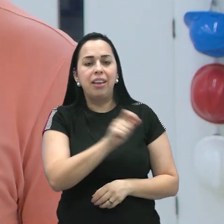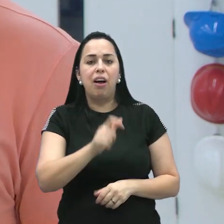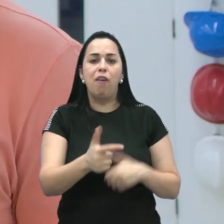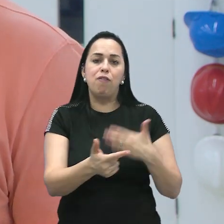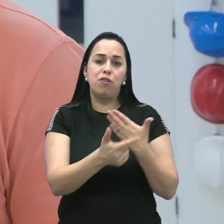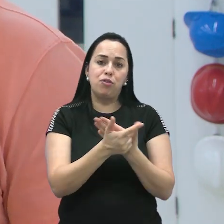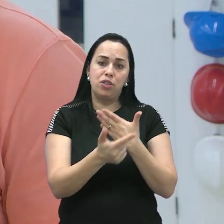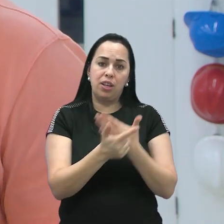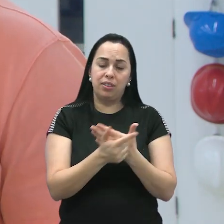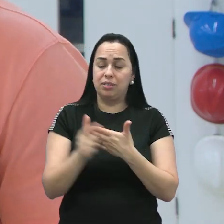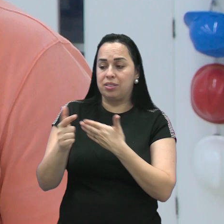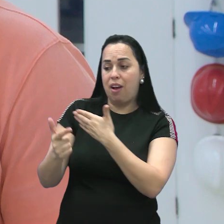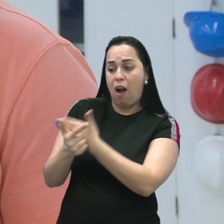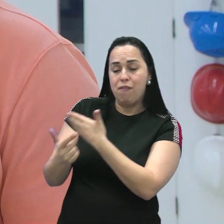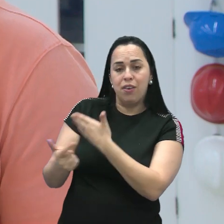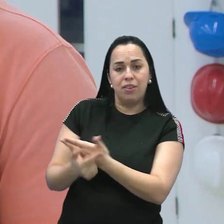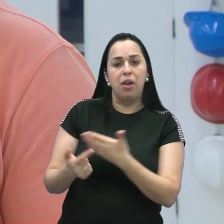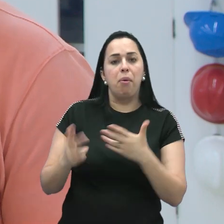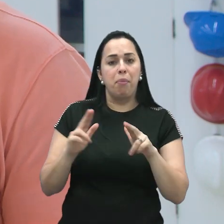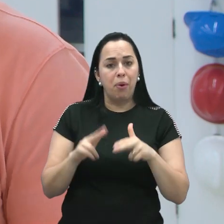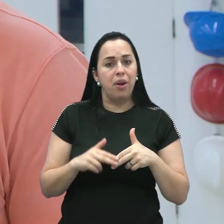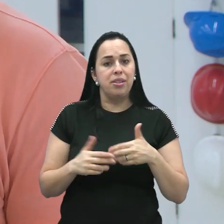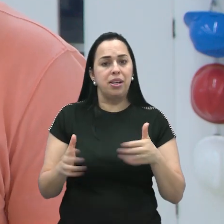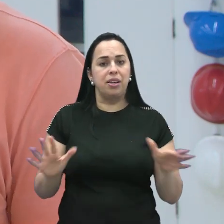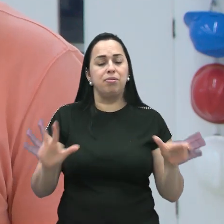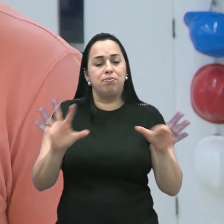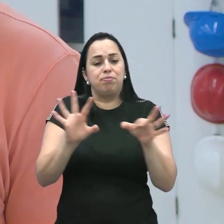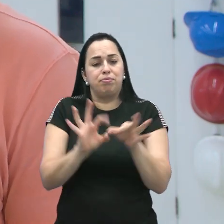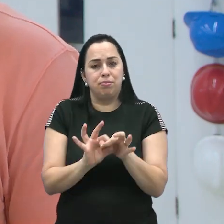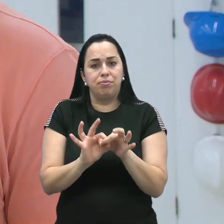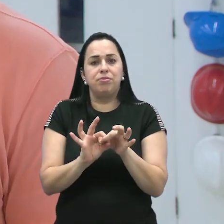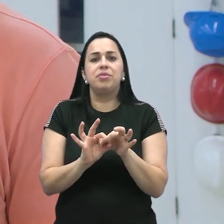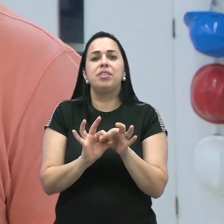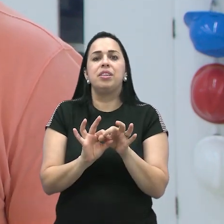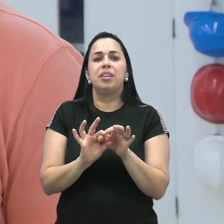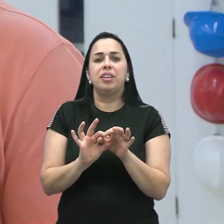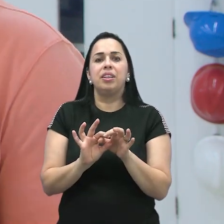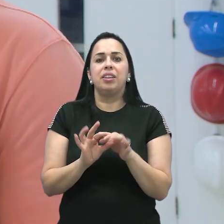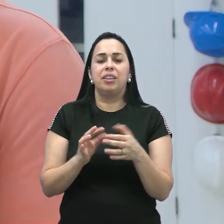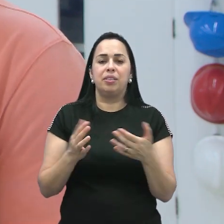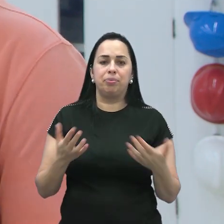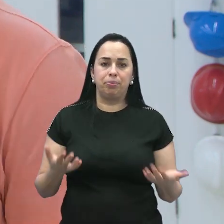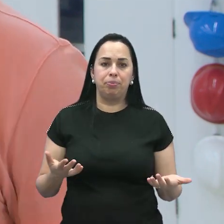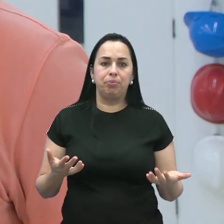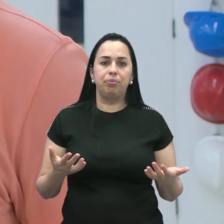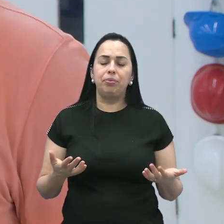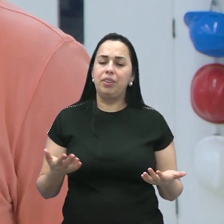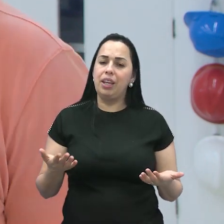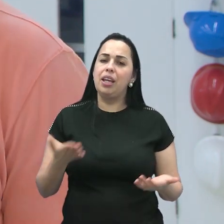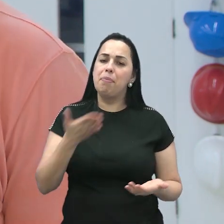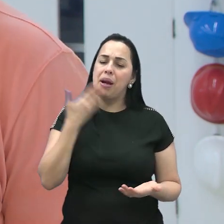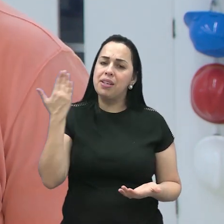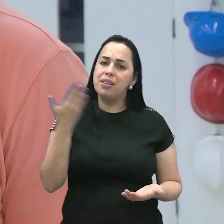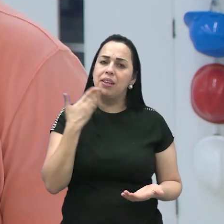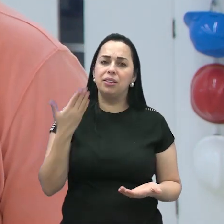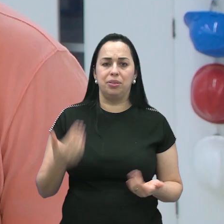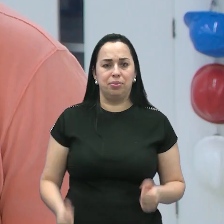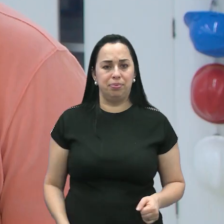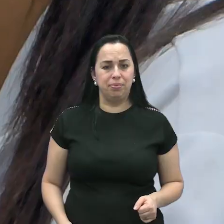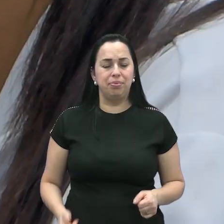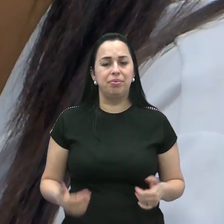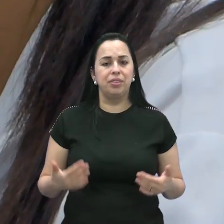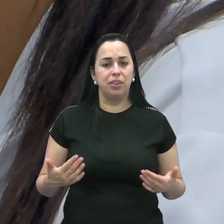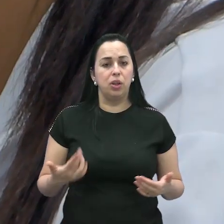outro. Então, isso acaba estreitando o relacionamento entre essas diferentes gerações e gerando facilidade nessa troca,